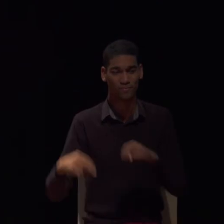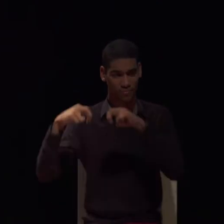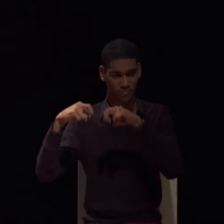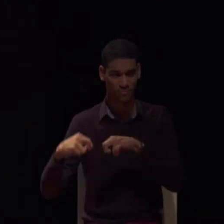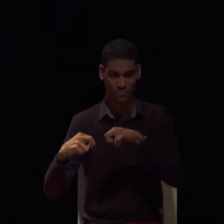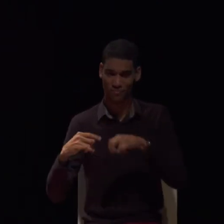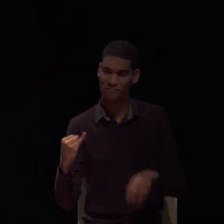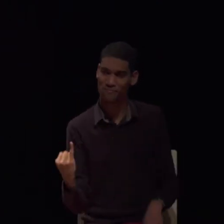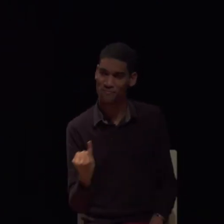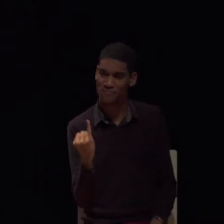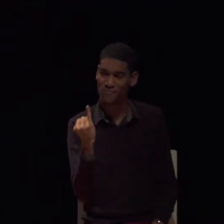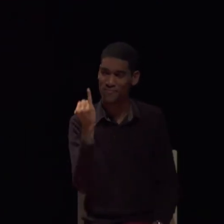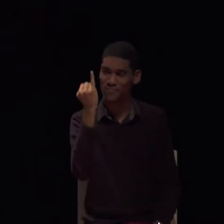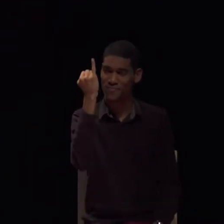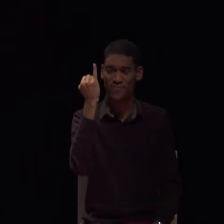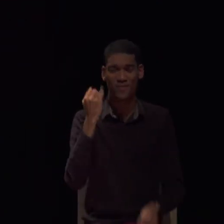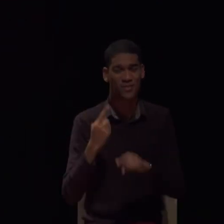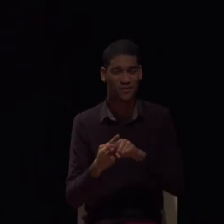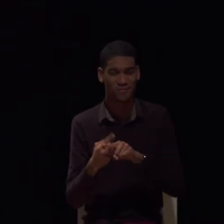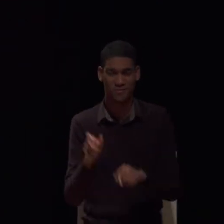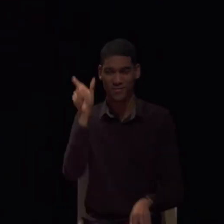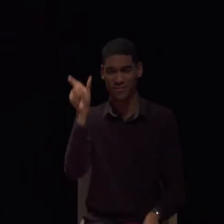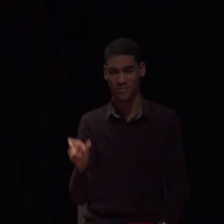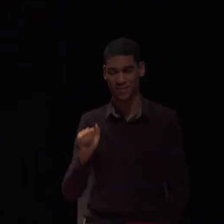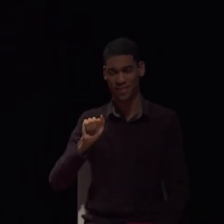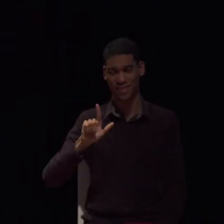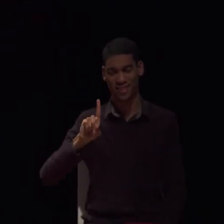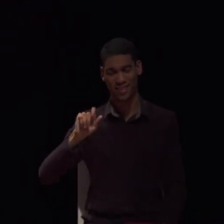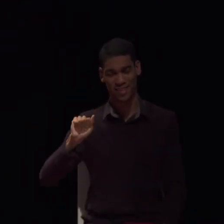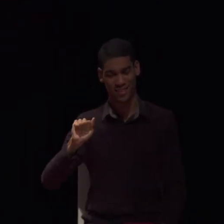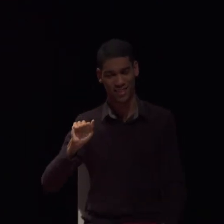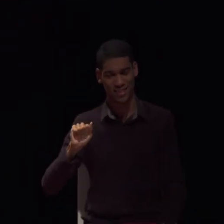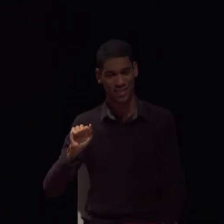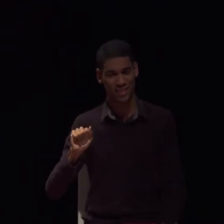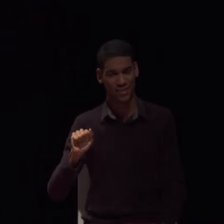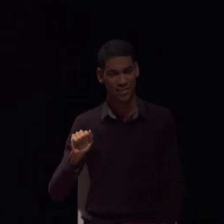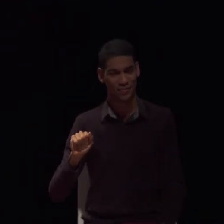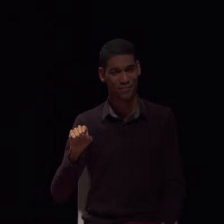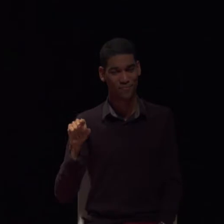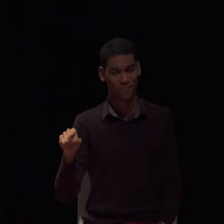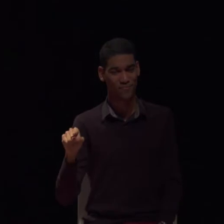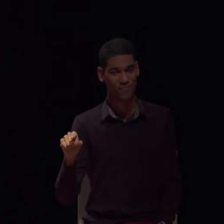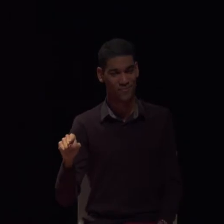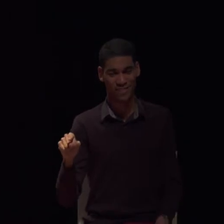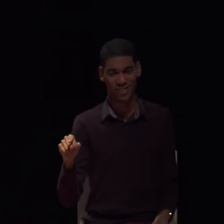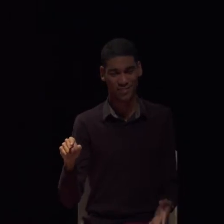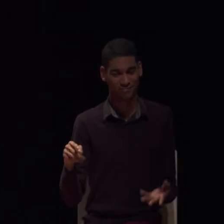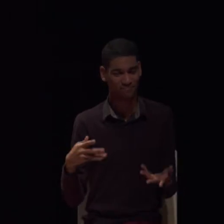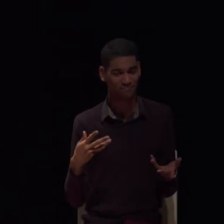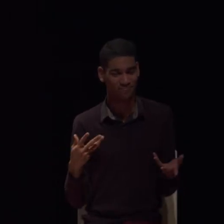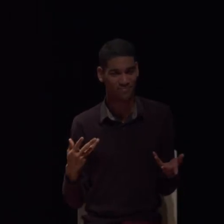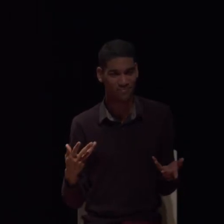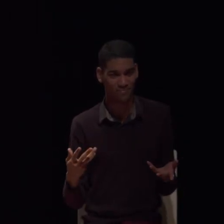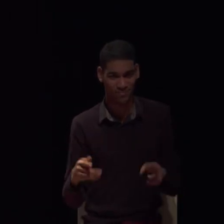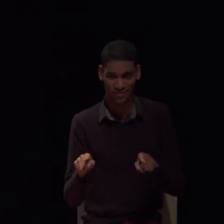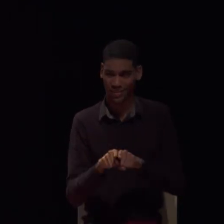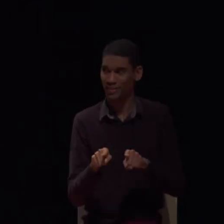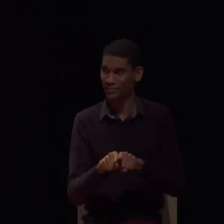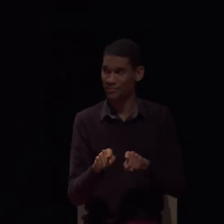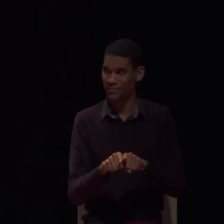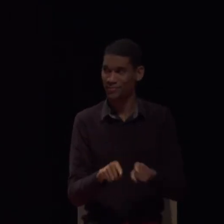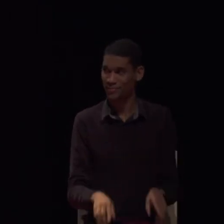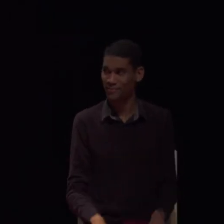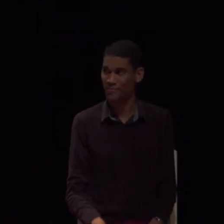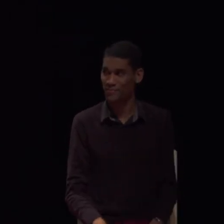que é dona alda é uma figura que ela te coloca nesse lugar e imediatamente